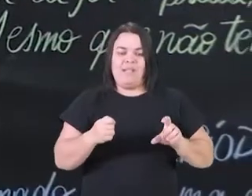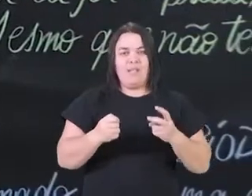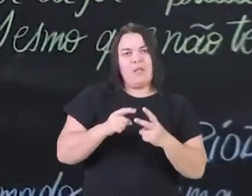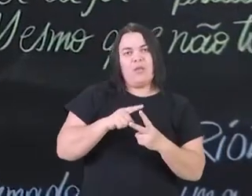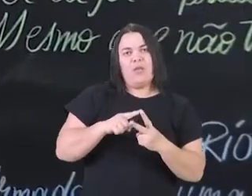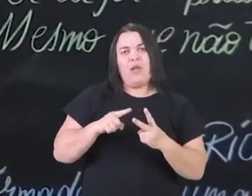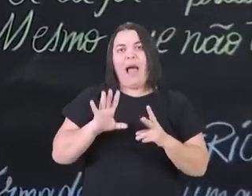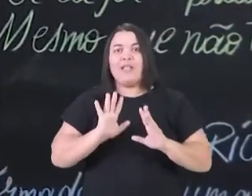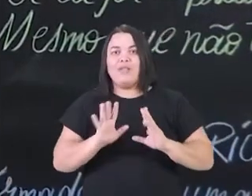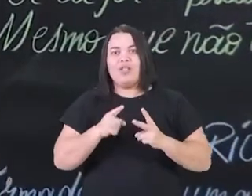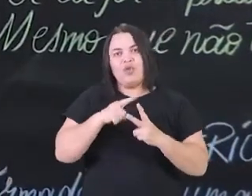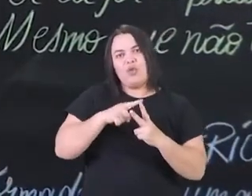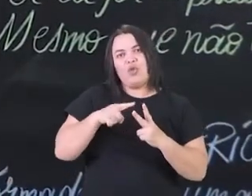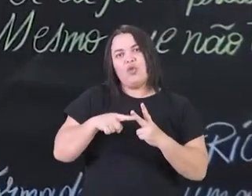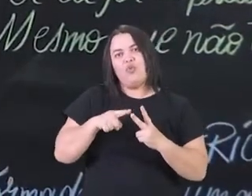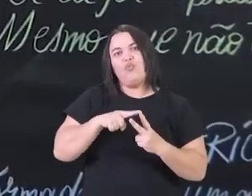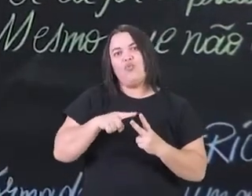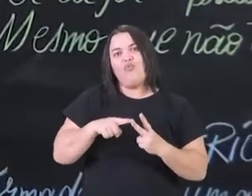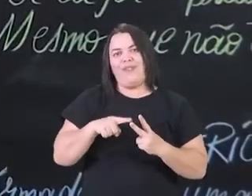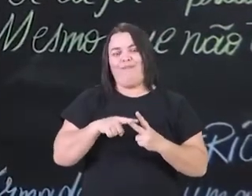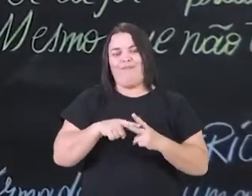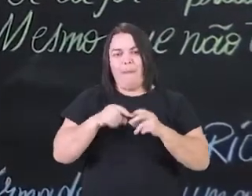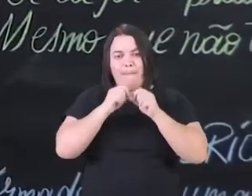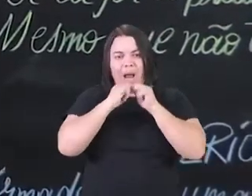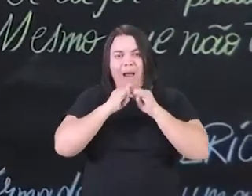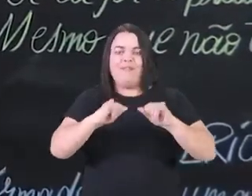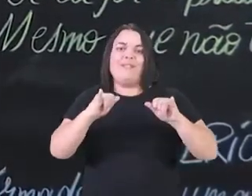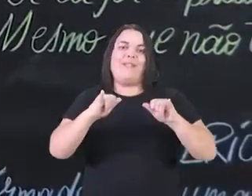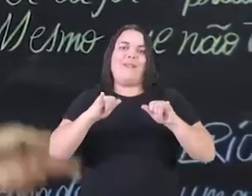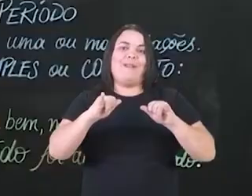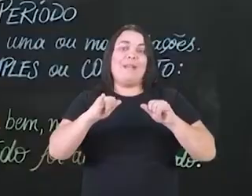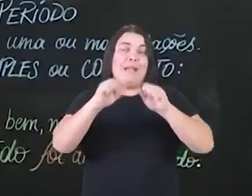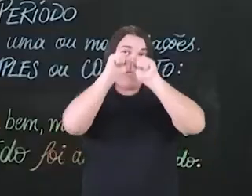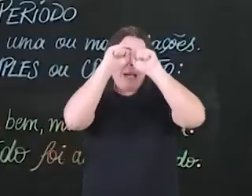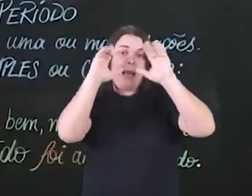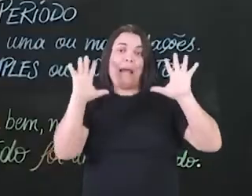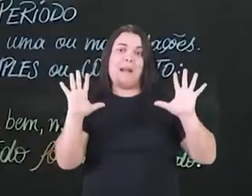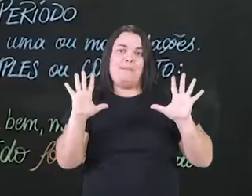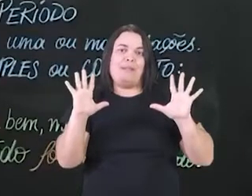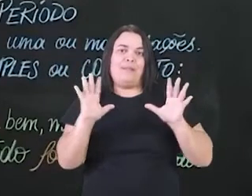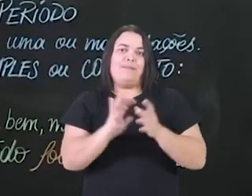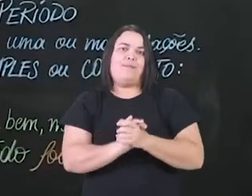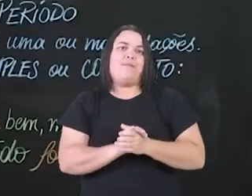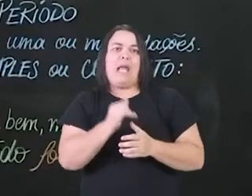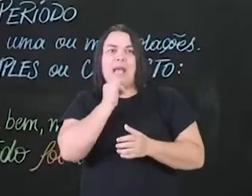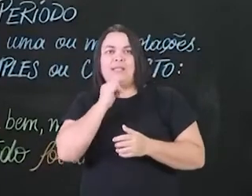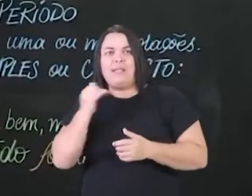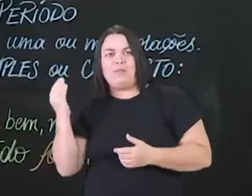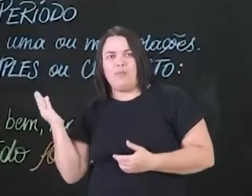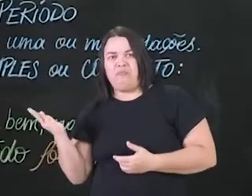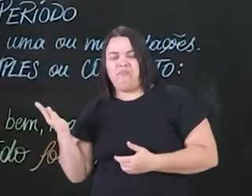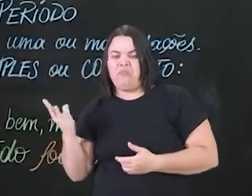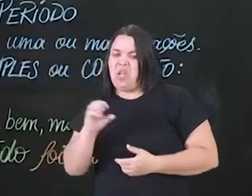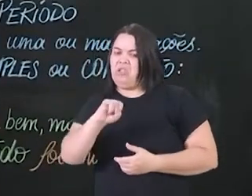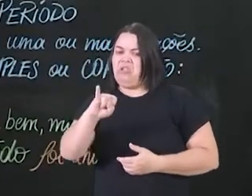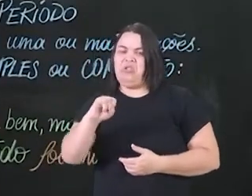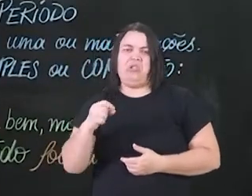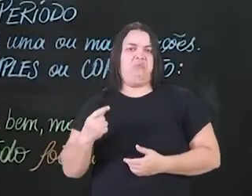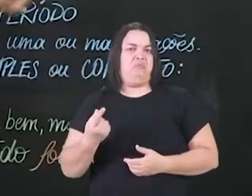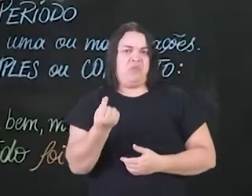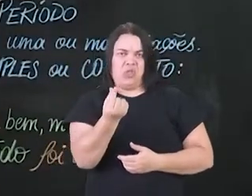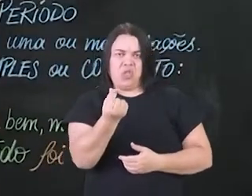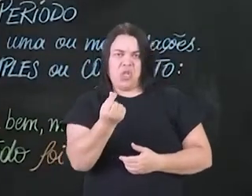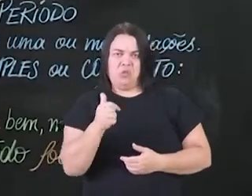completo, diferente da frase que sempre precisa ter sentido completo. Olha aqui essa oração. Mesmo que não tenha dinheiro,